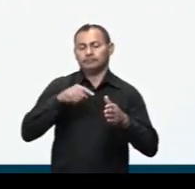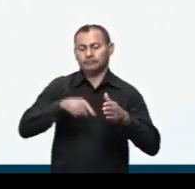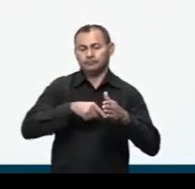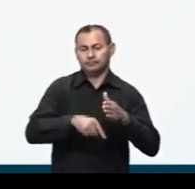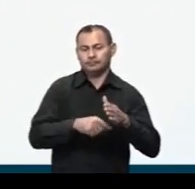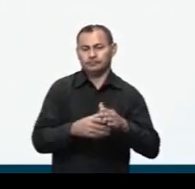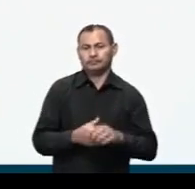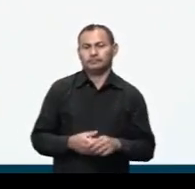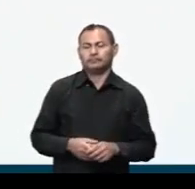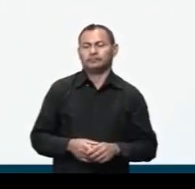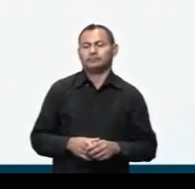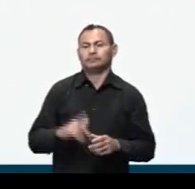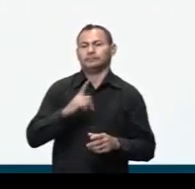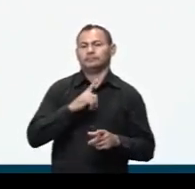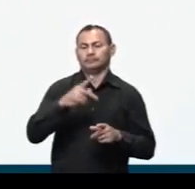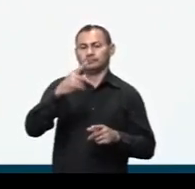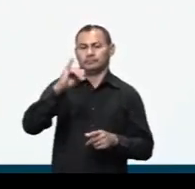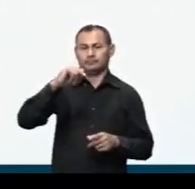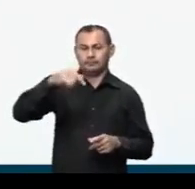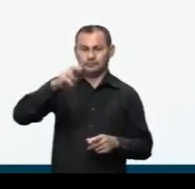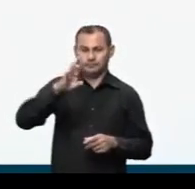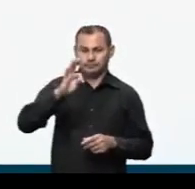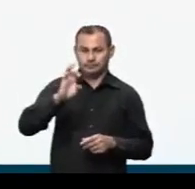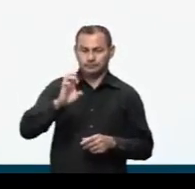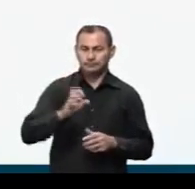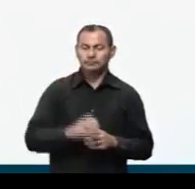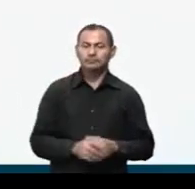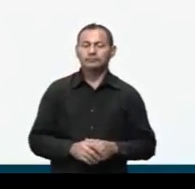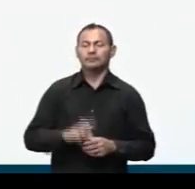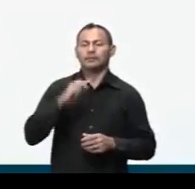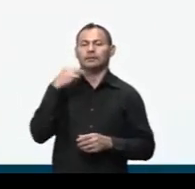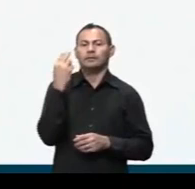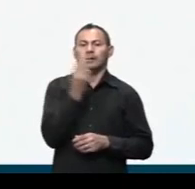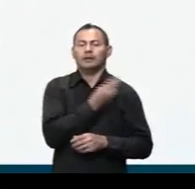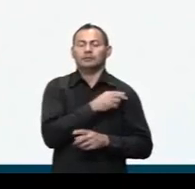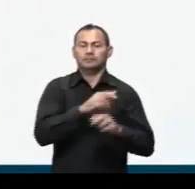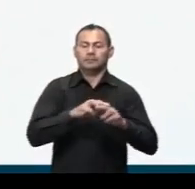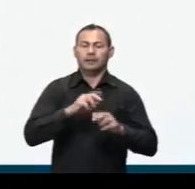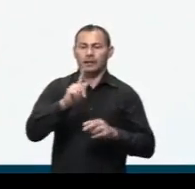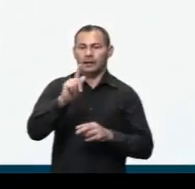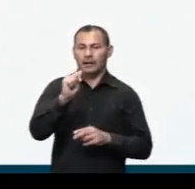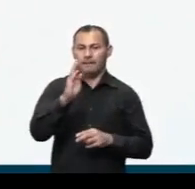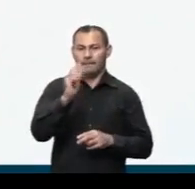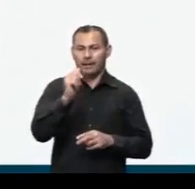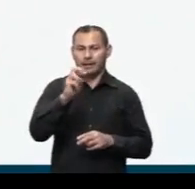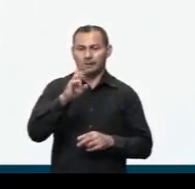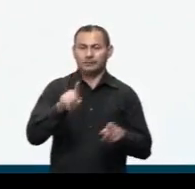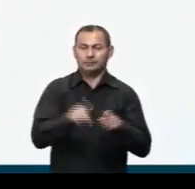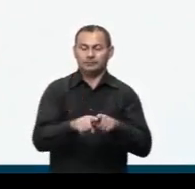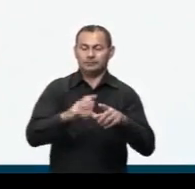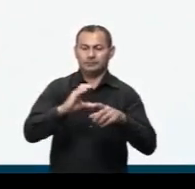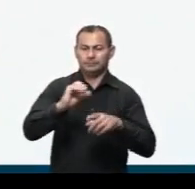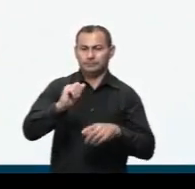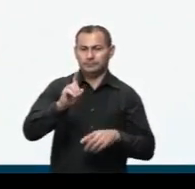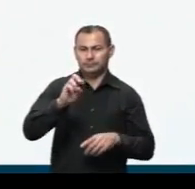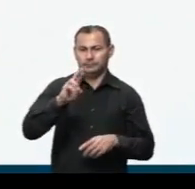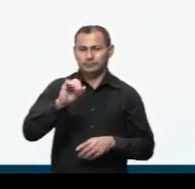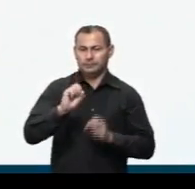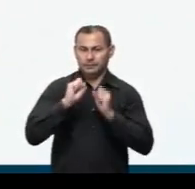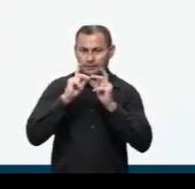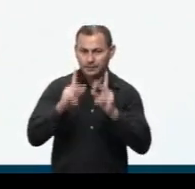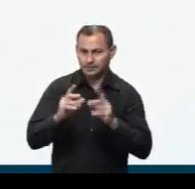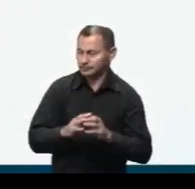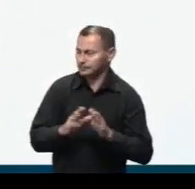fundação. Aqui a gente tem o piquete, os nossos gabaritos, né, tabeira,